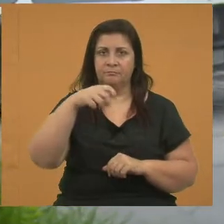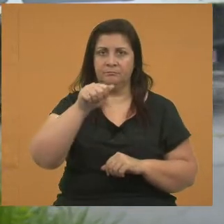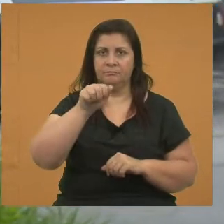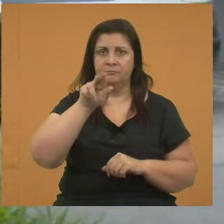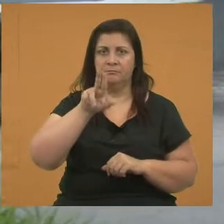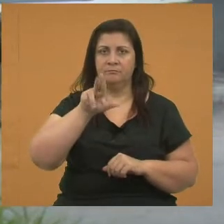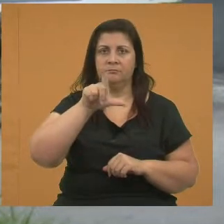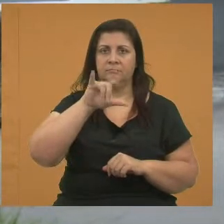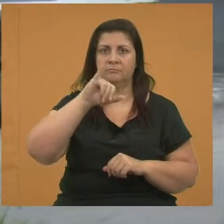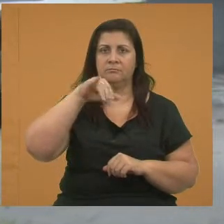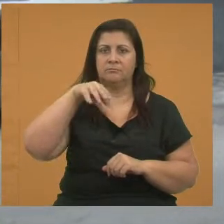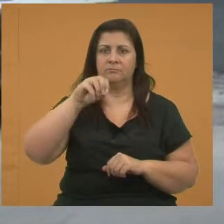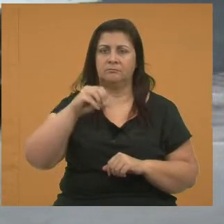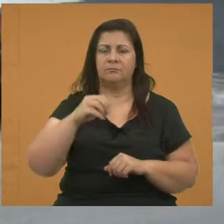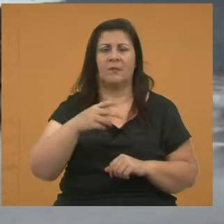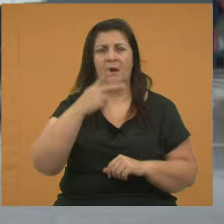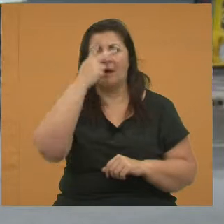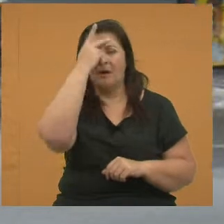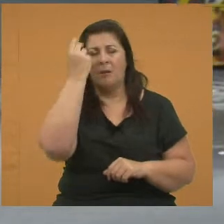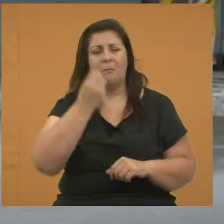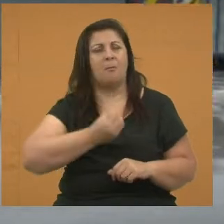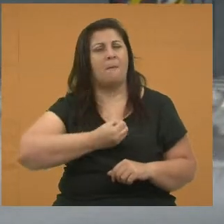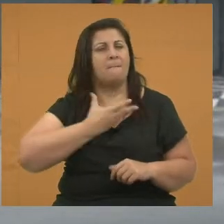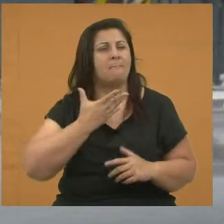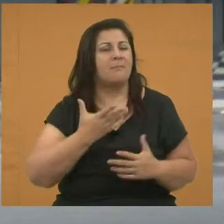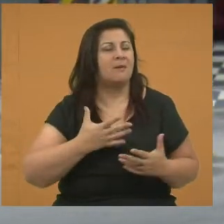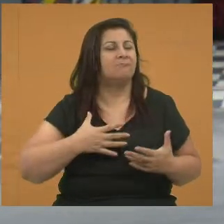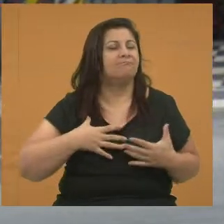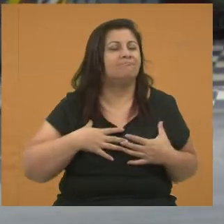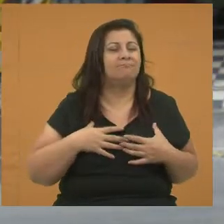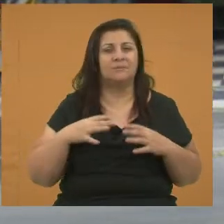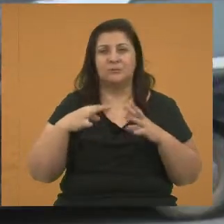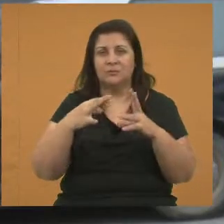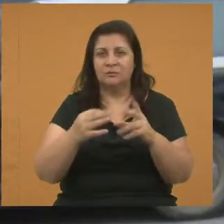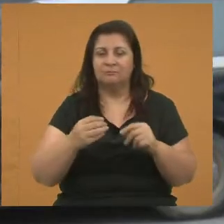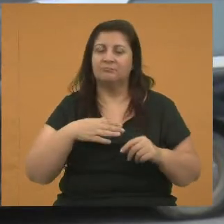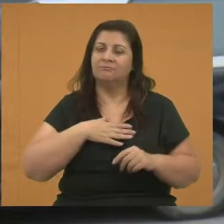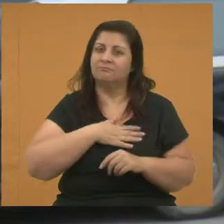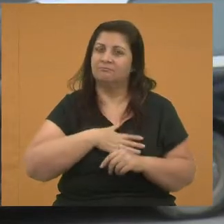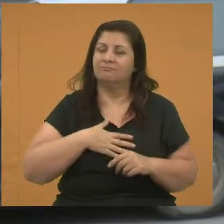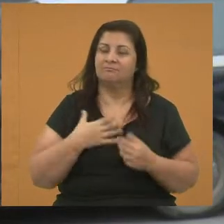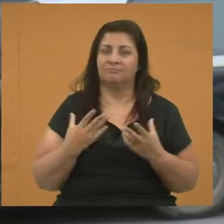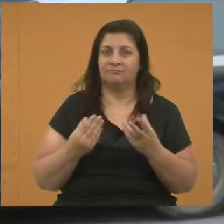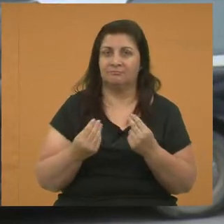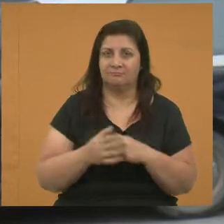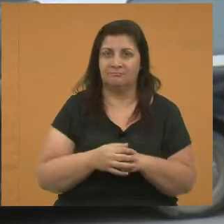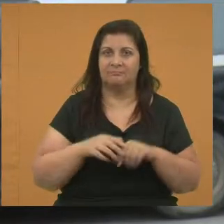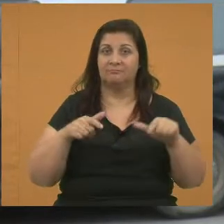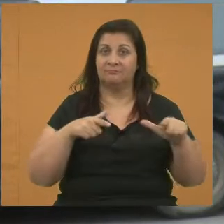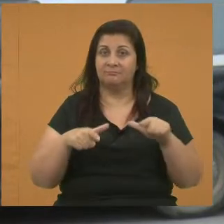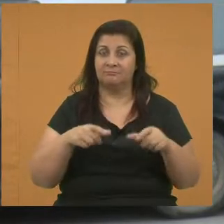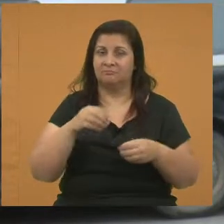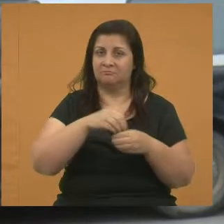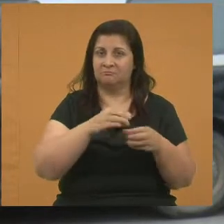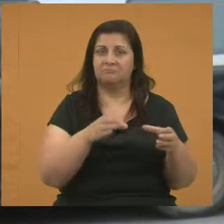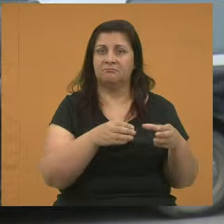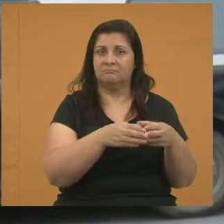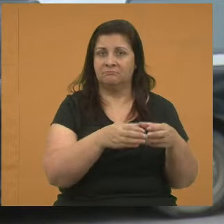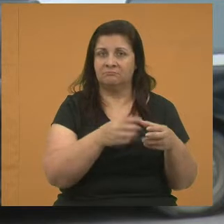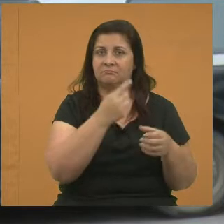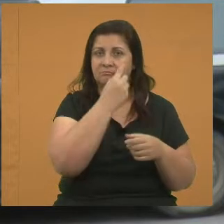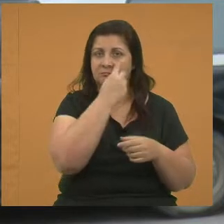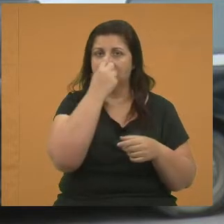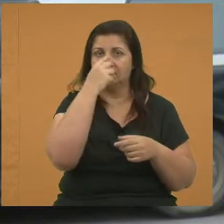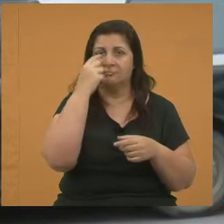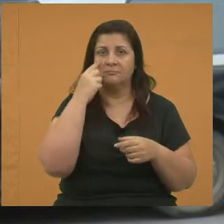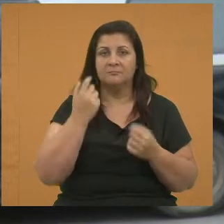É uma pessoa muito carismática, que a população gosta muito. Ele tem um trabalho constante dentro do bairro do Parque Meia Lua.